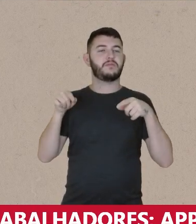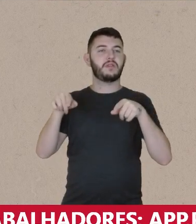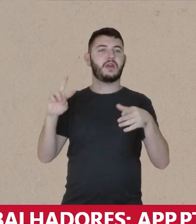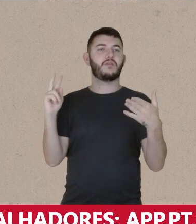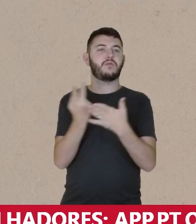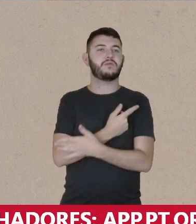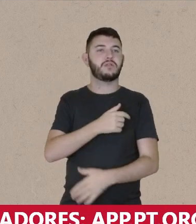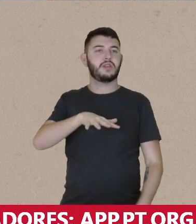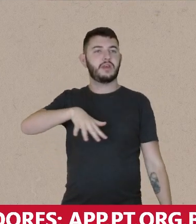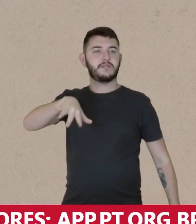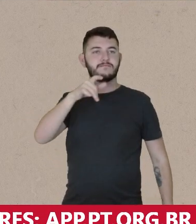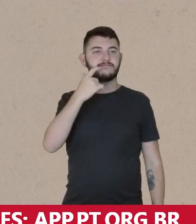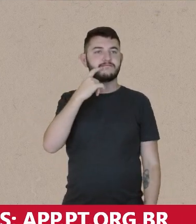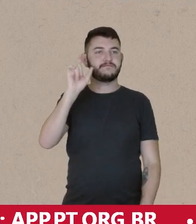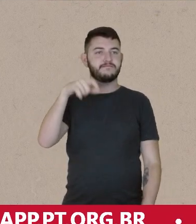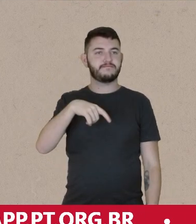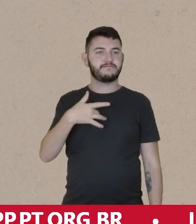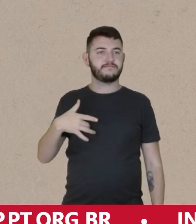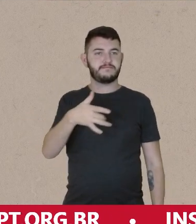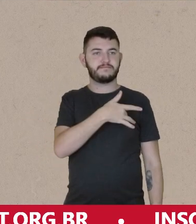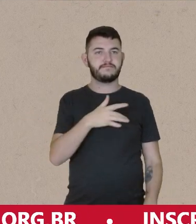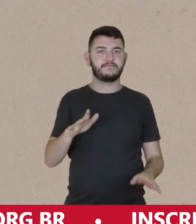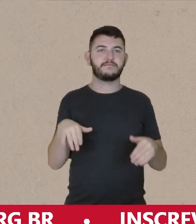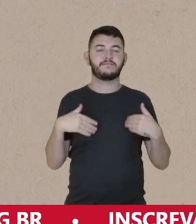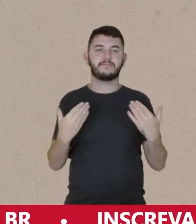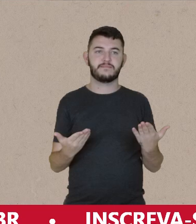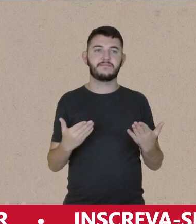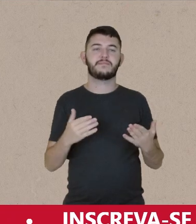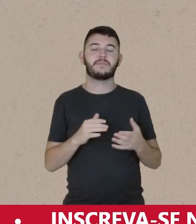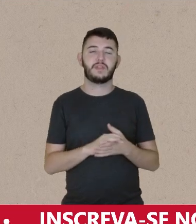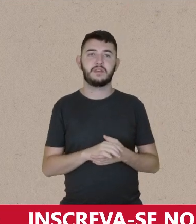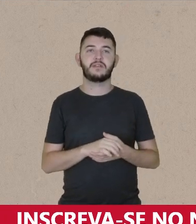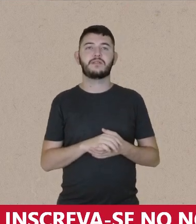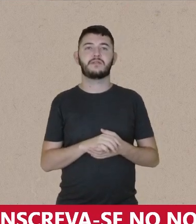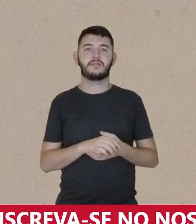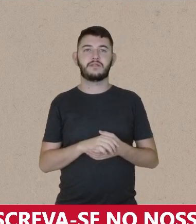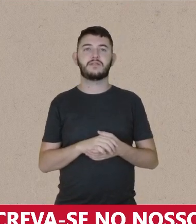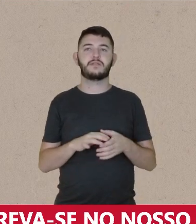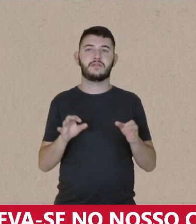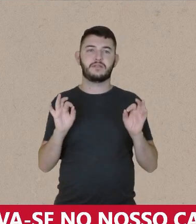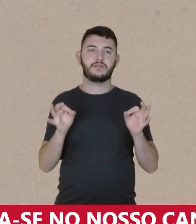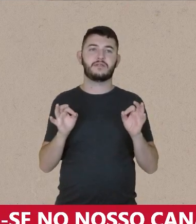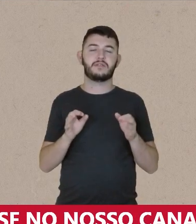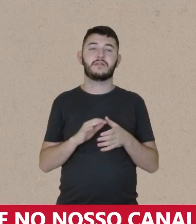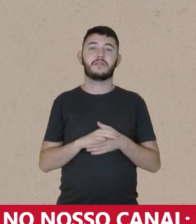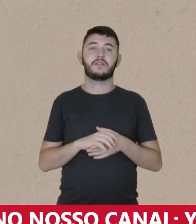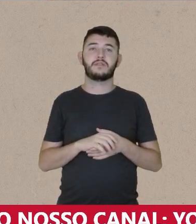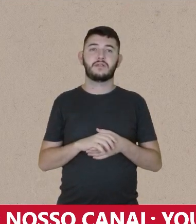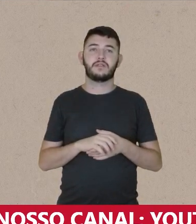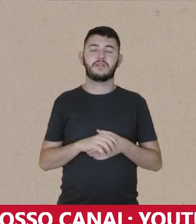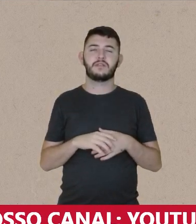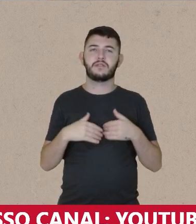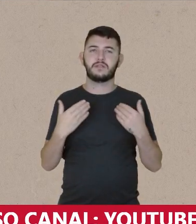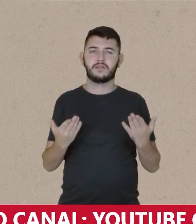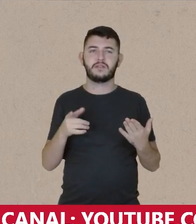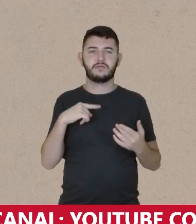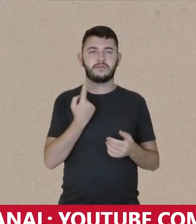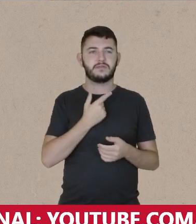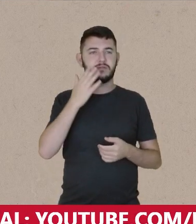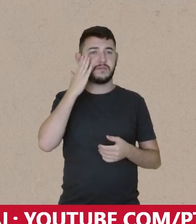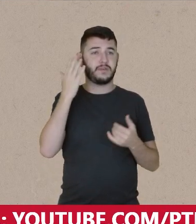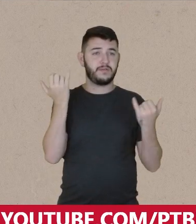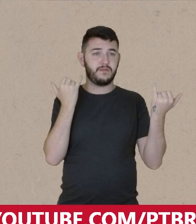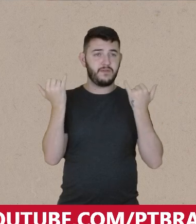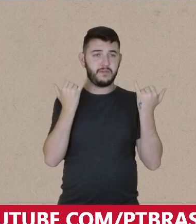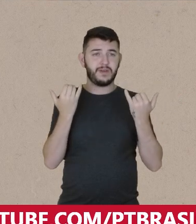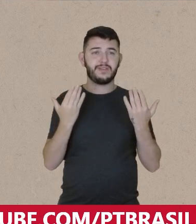planos de saúde. Então, a gente está colhendo apesar das duras... plantado. Certamente, apesar das duras informações